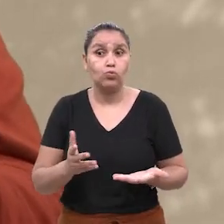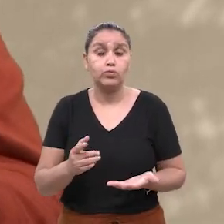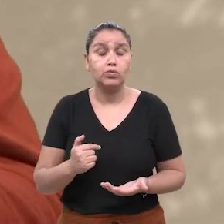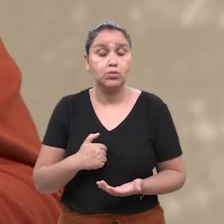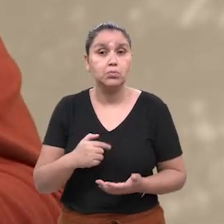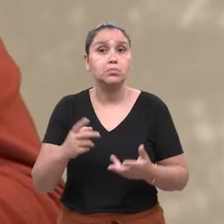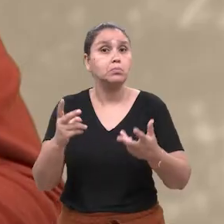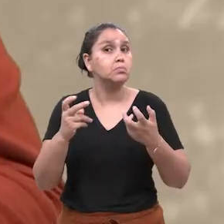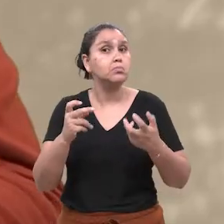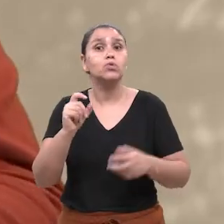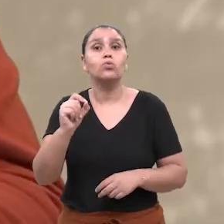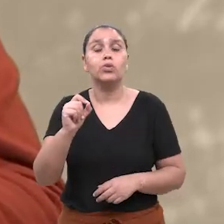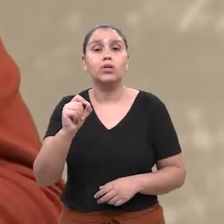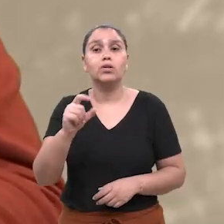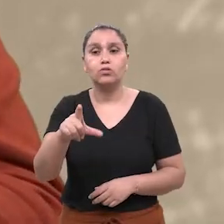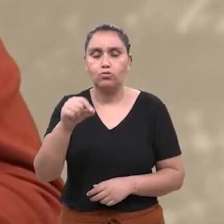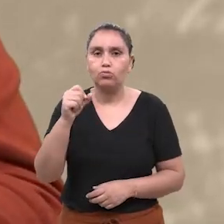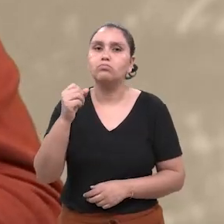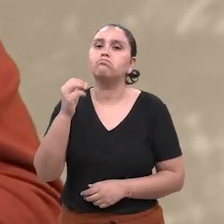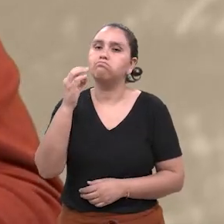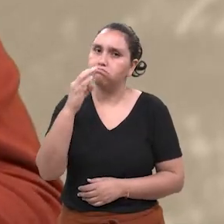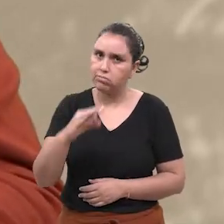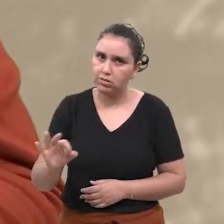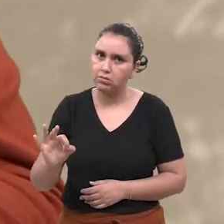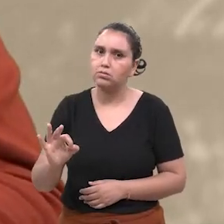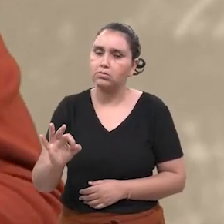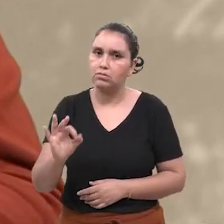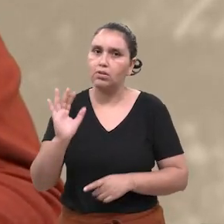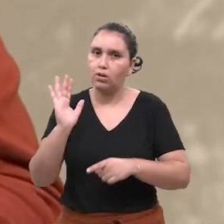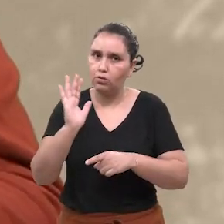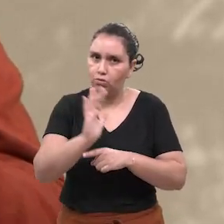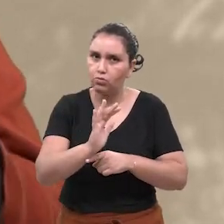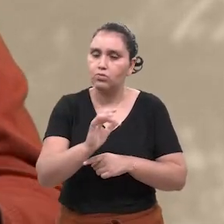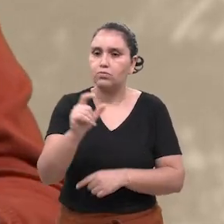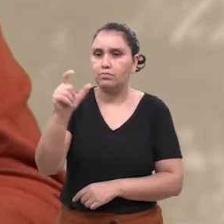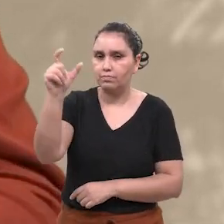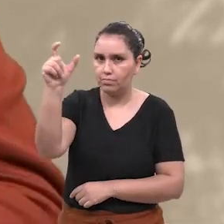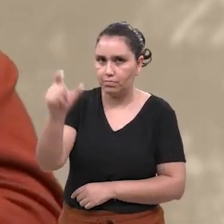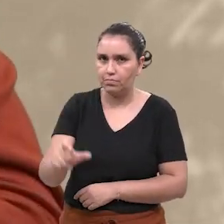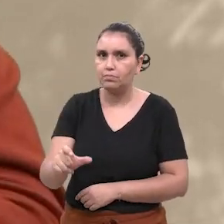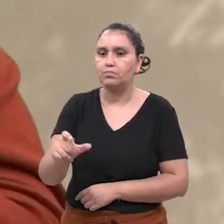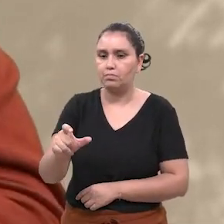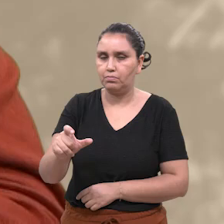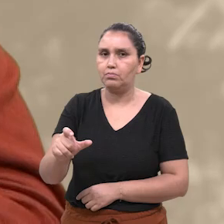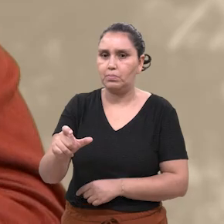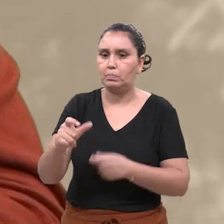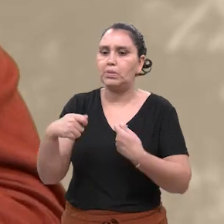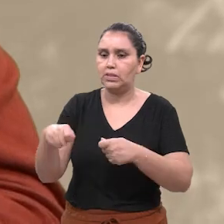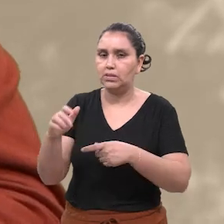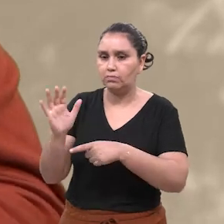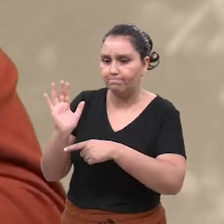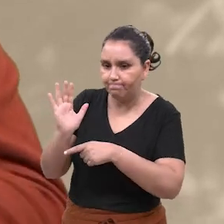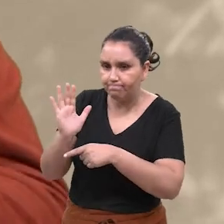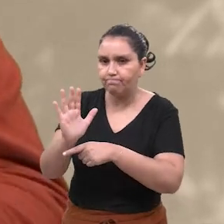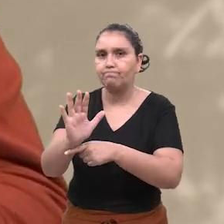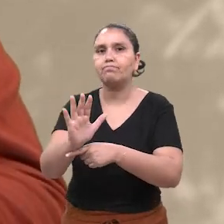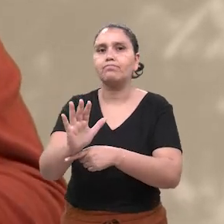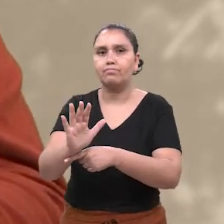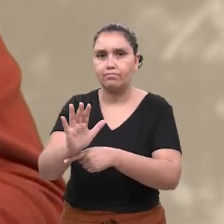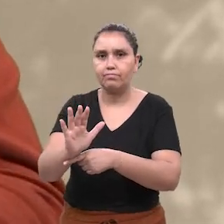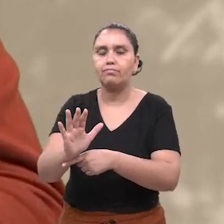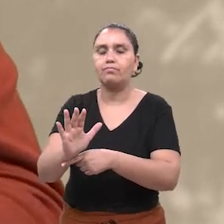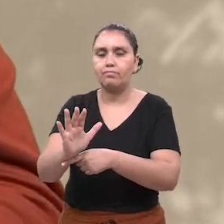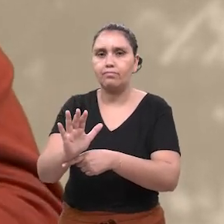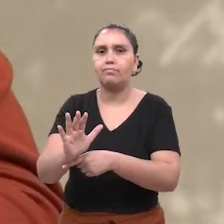gente tomou as decisões acertadas, né? Ajudamos as pessoas das quais realmente precisavam